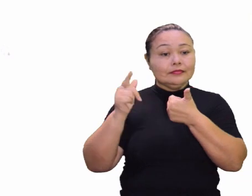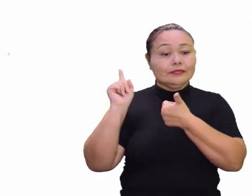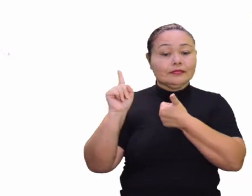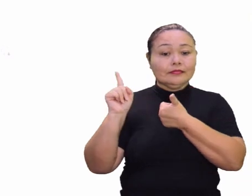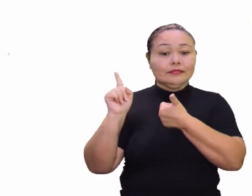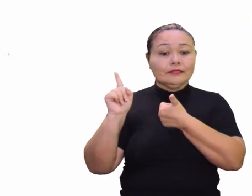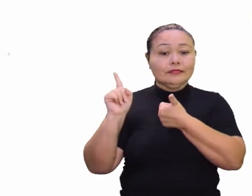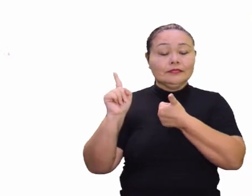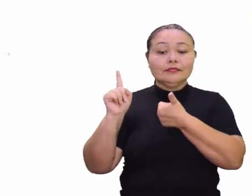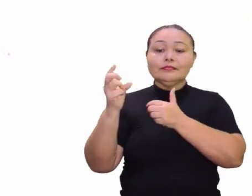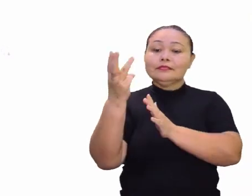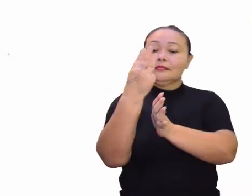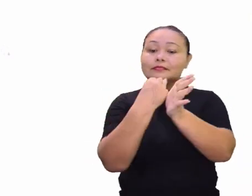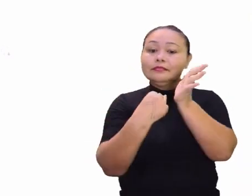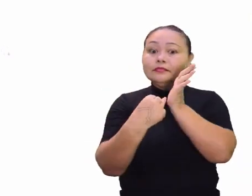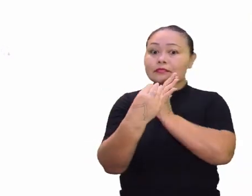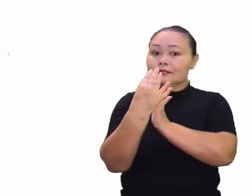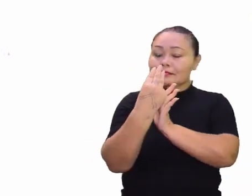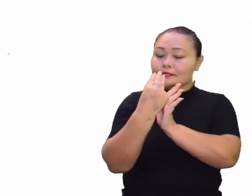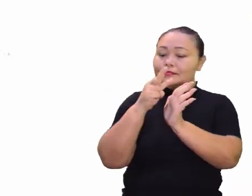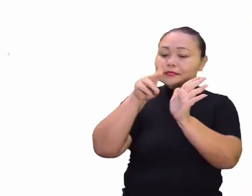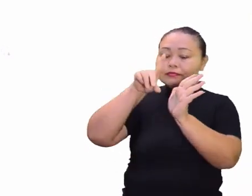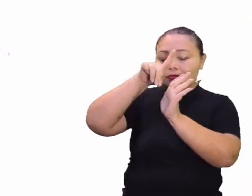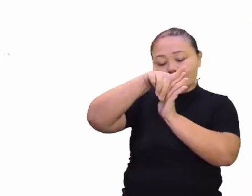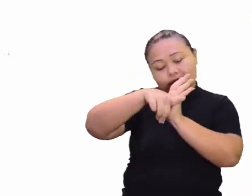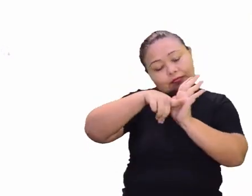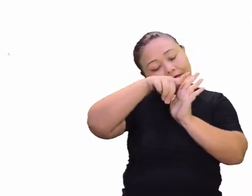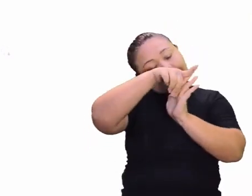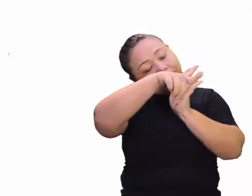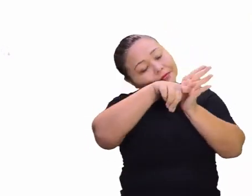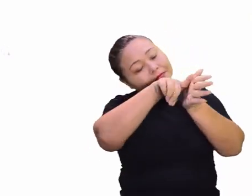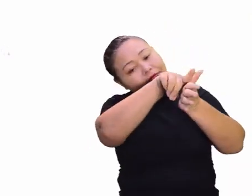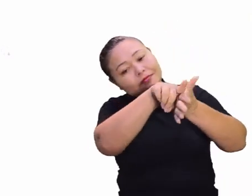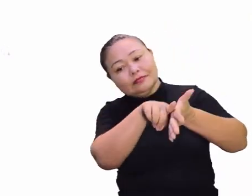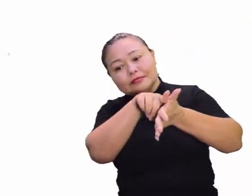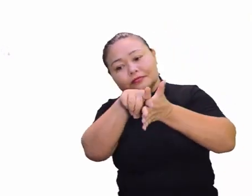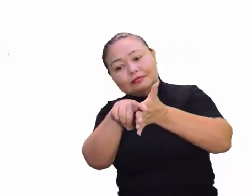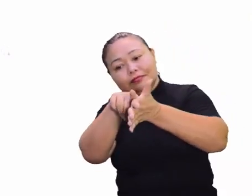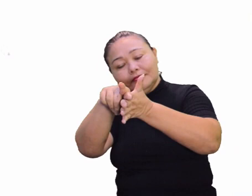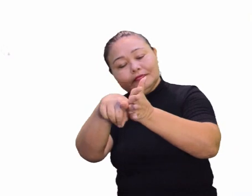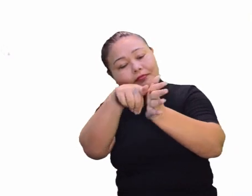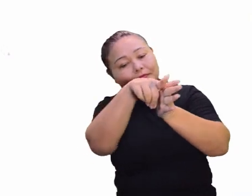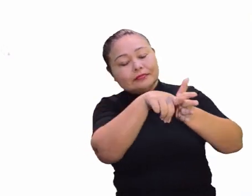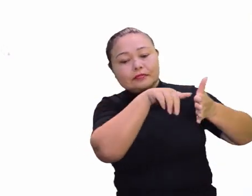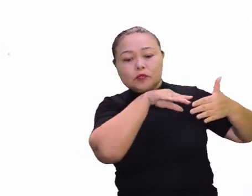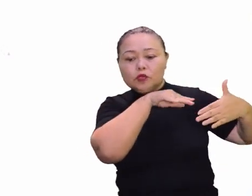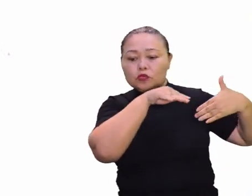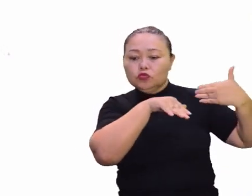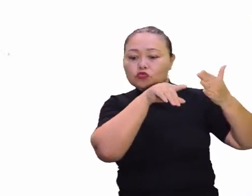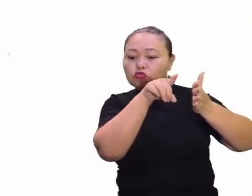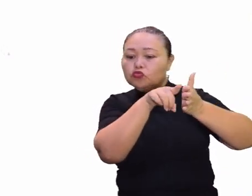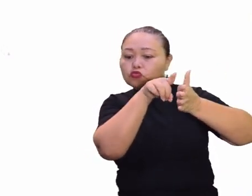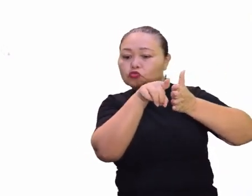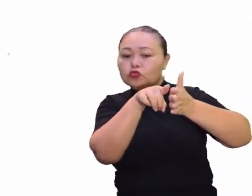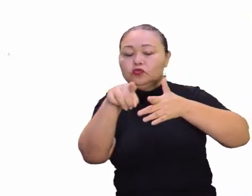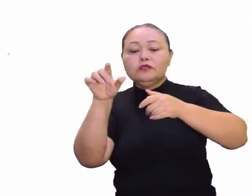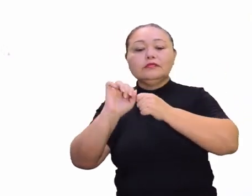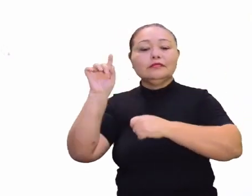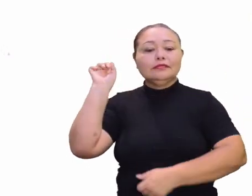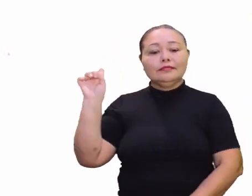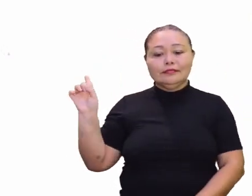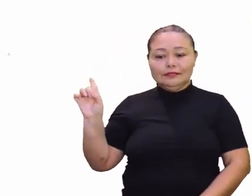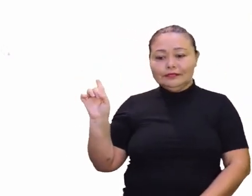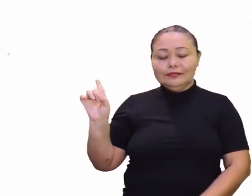Olha só, o mapa da Estrada de Ferro Madeira Mamoré, Rogério. Então, a gente tinha